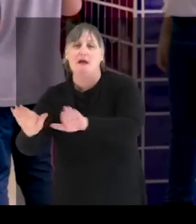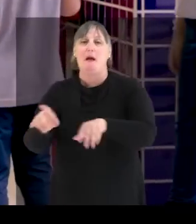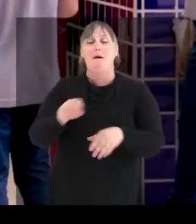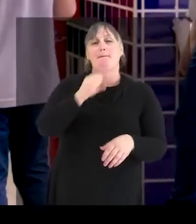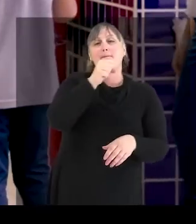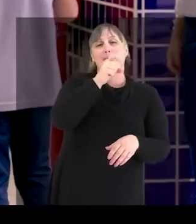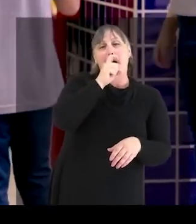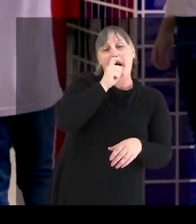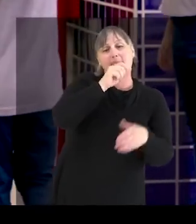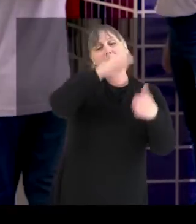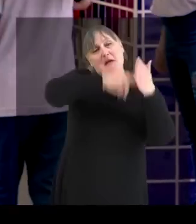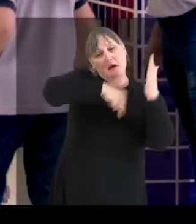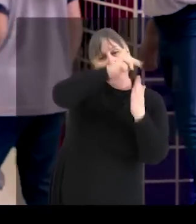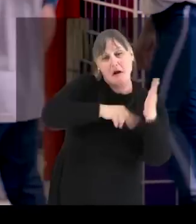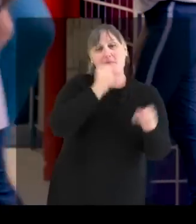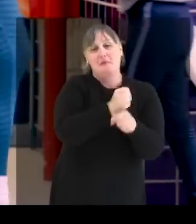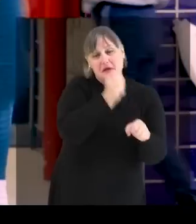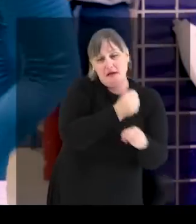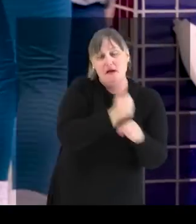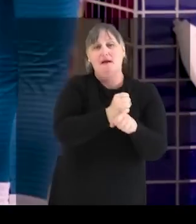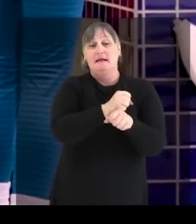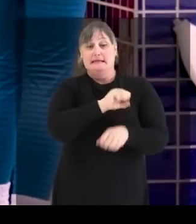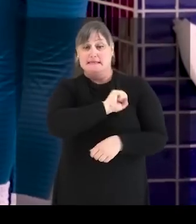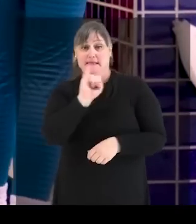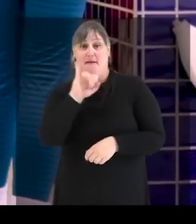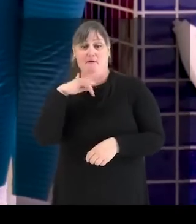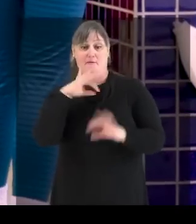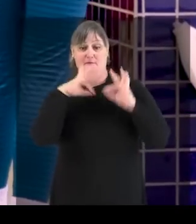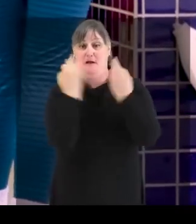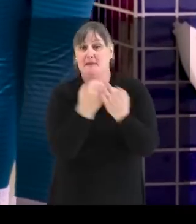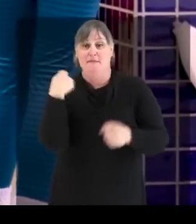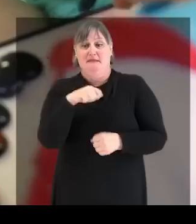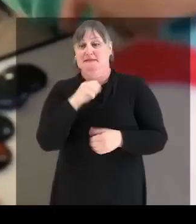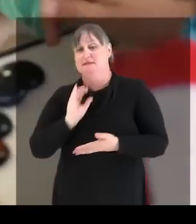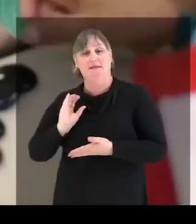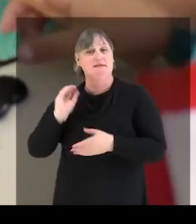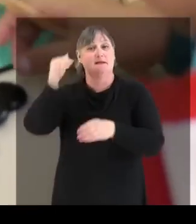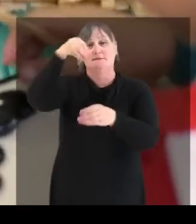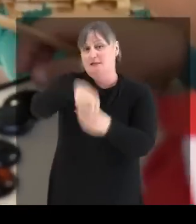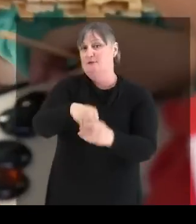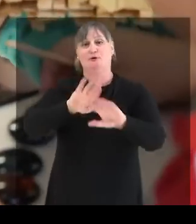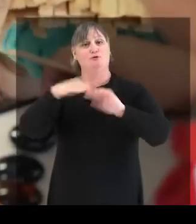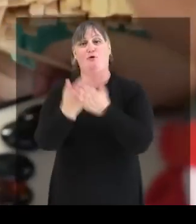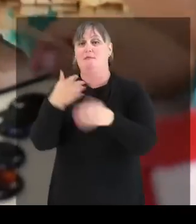pedreiros, pintores. E se você precisar da família hoje, a família transforma a escola.